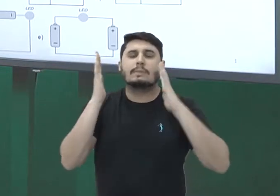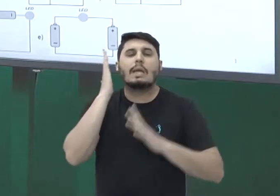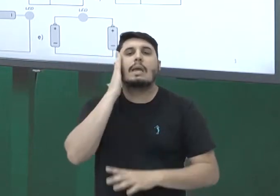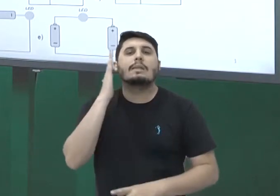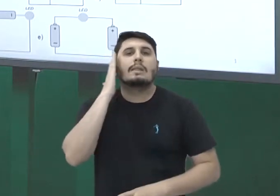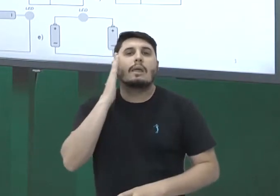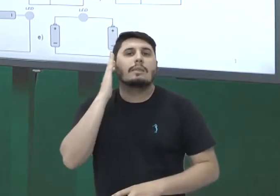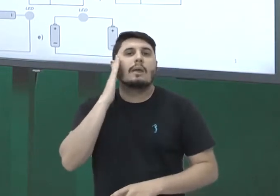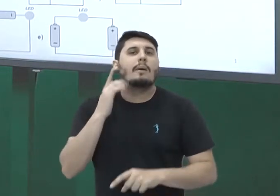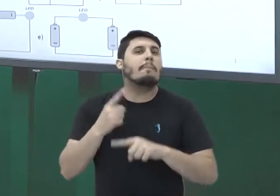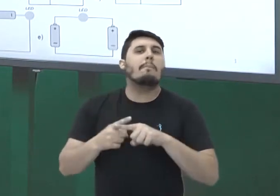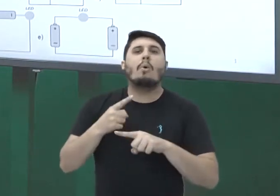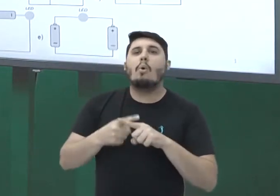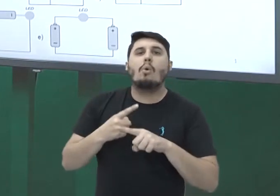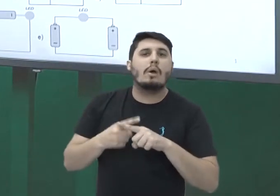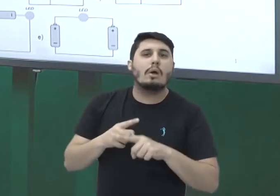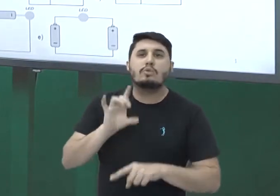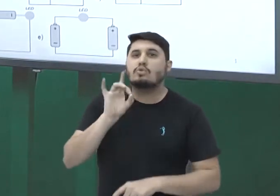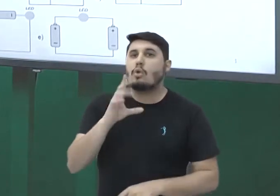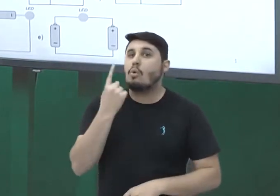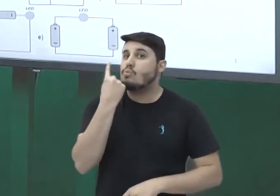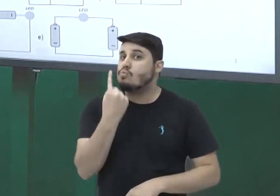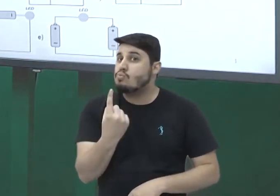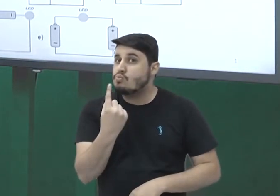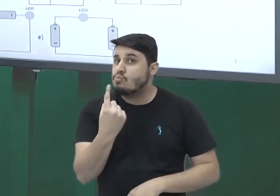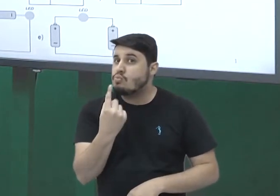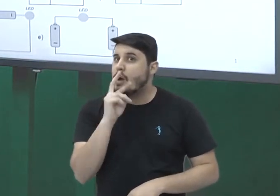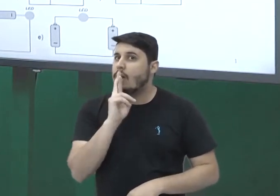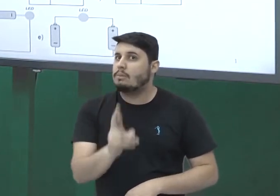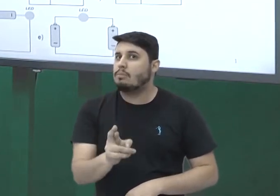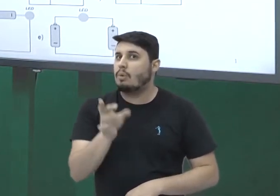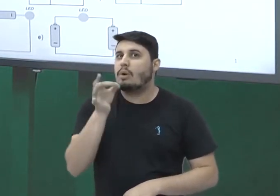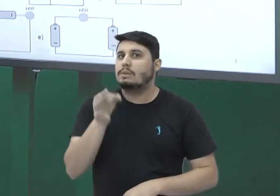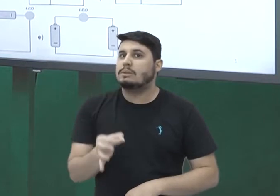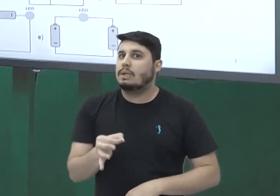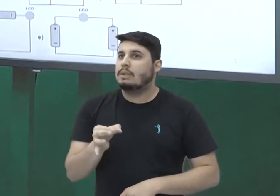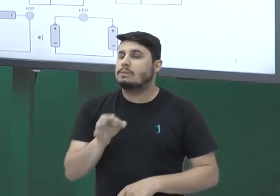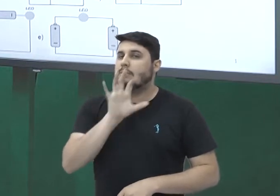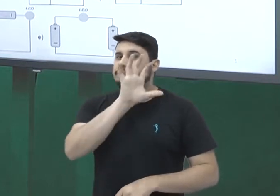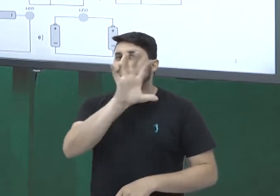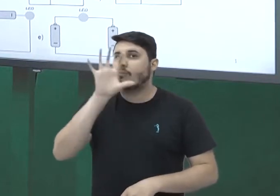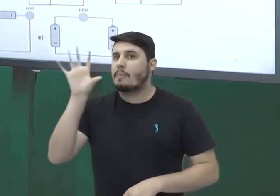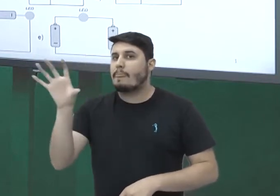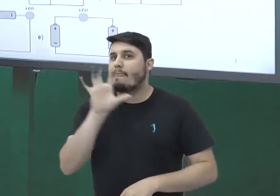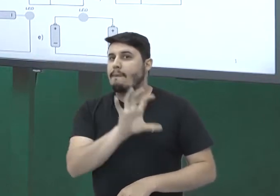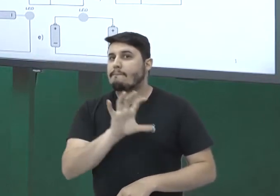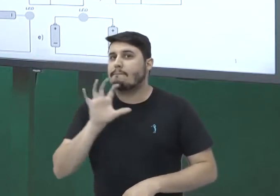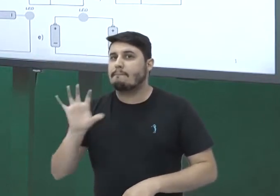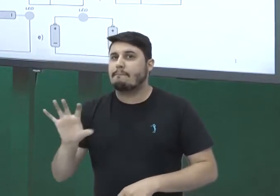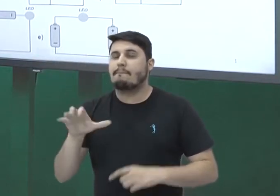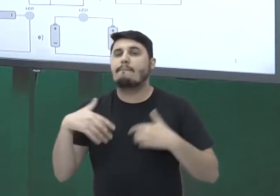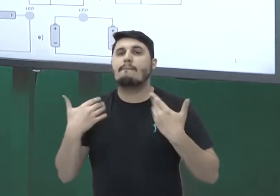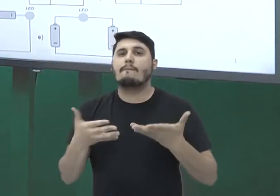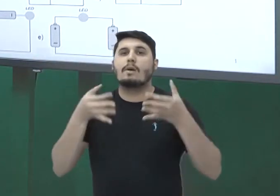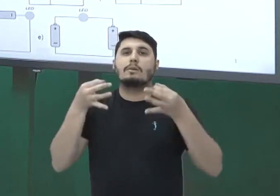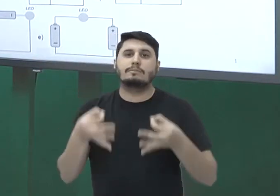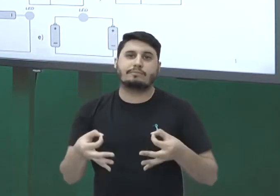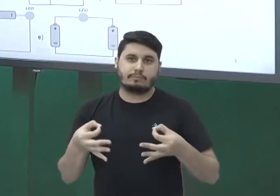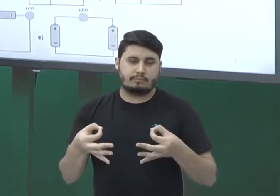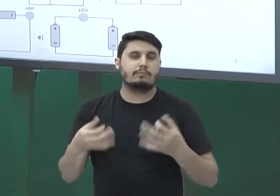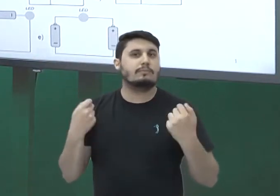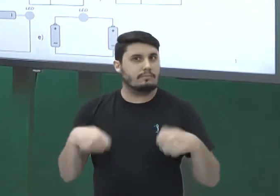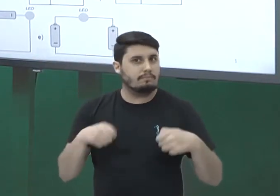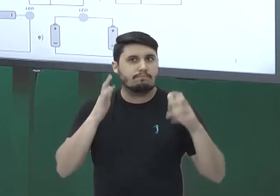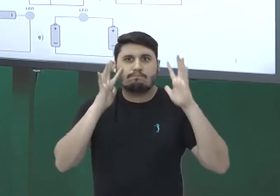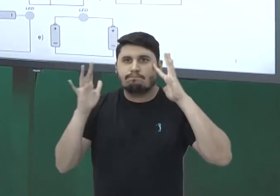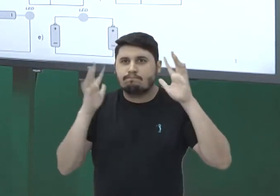o porquê que apenas uma está correta. Tá bem? Então vejam qual é a que está